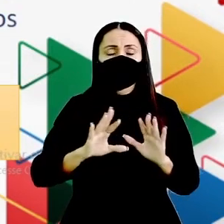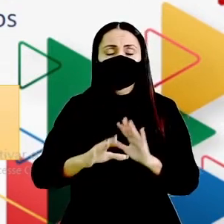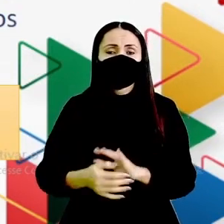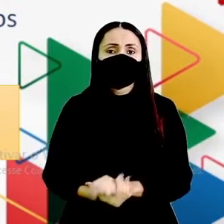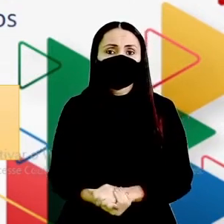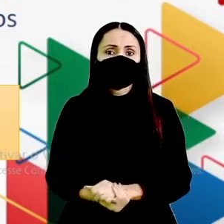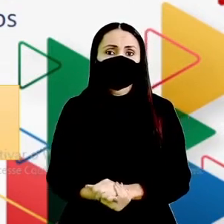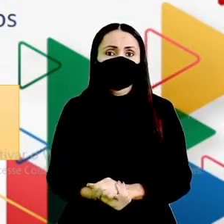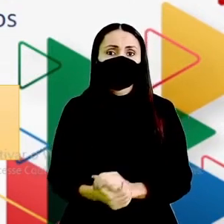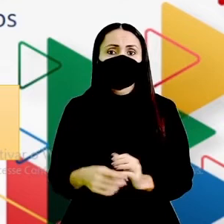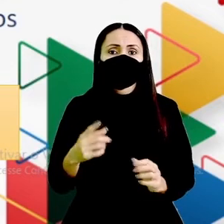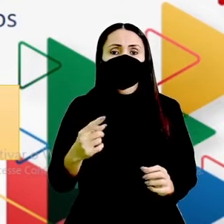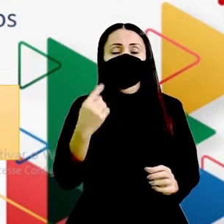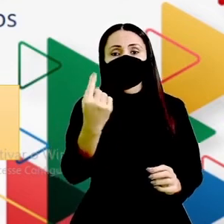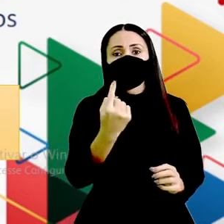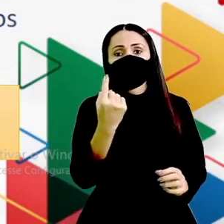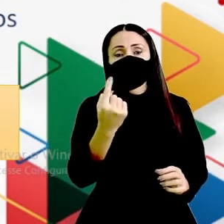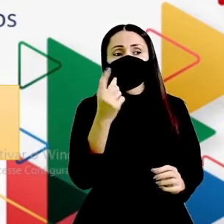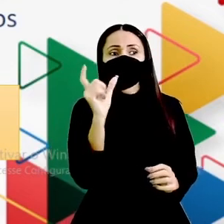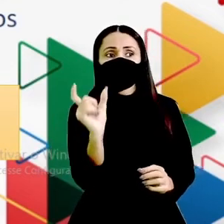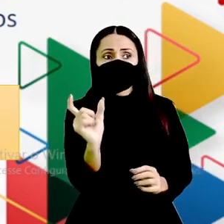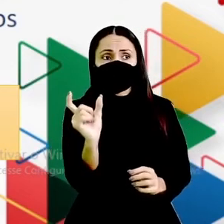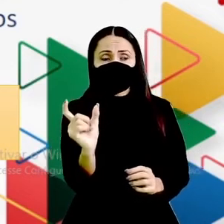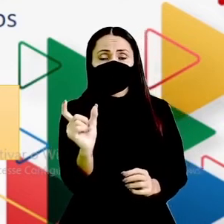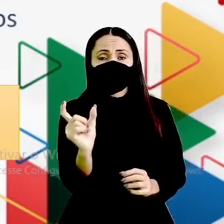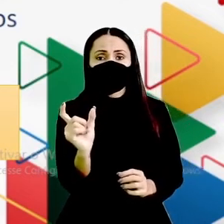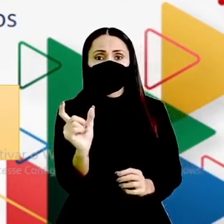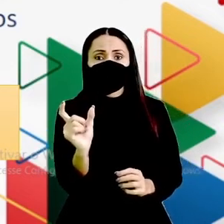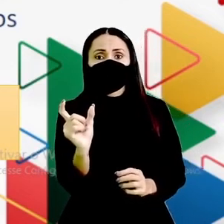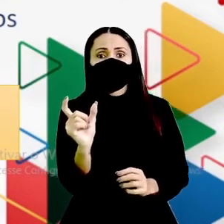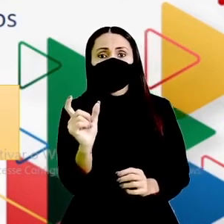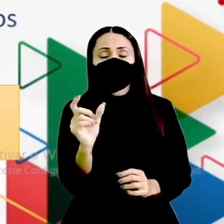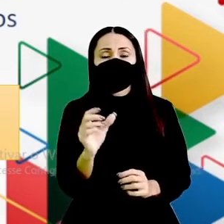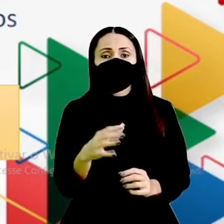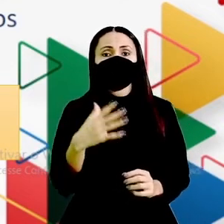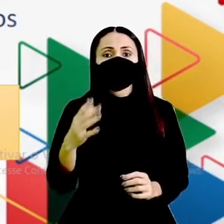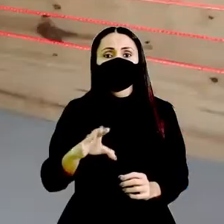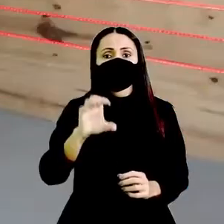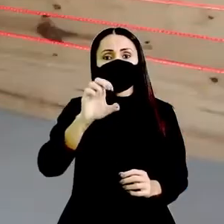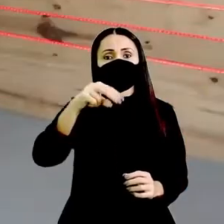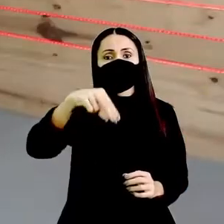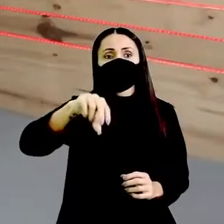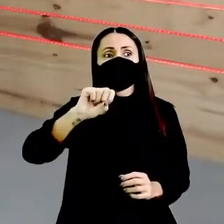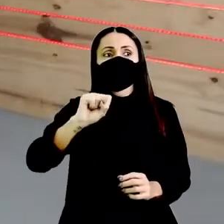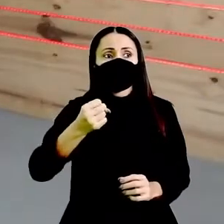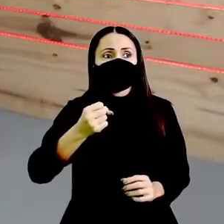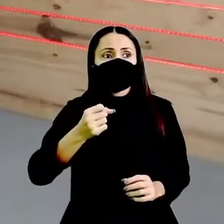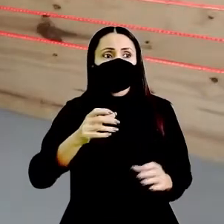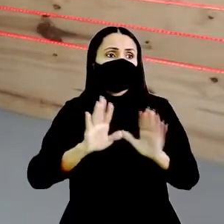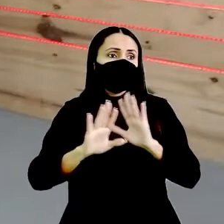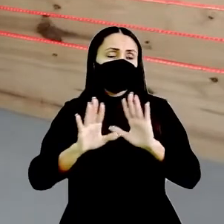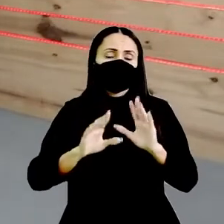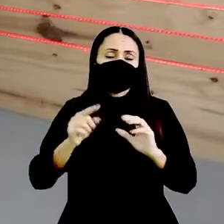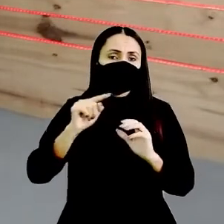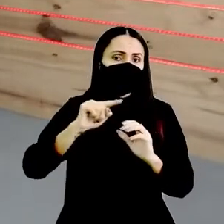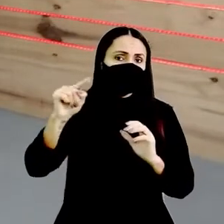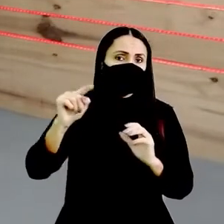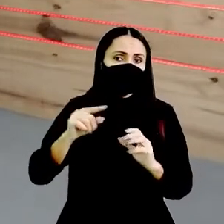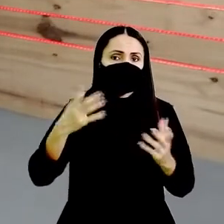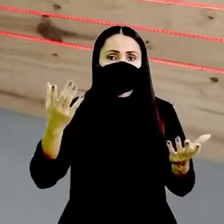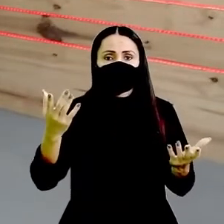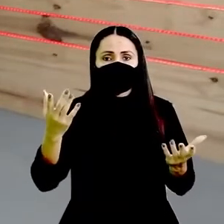única sílaba. Uma única sílaba, é o E monossílabo. a terminação é M ou é NS, não serve para acentuação nos monossílabos. Perfeito. Daí você